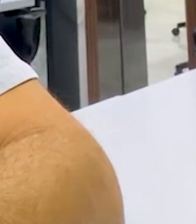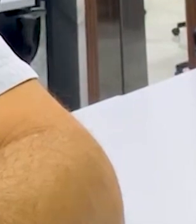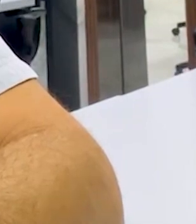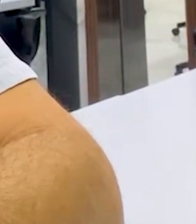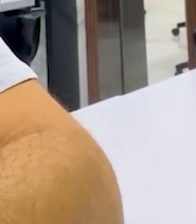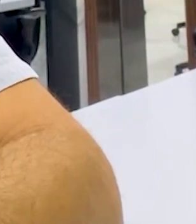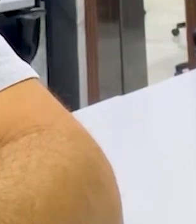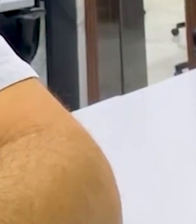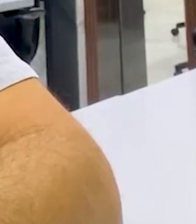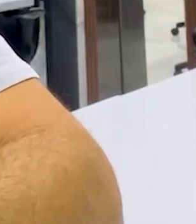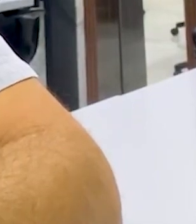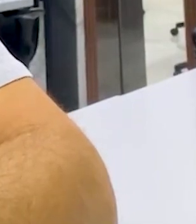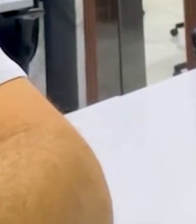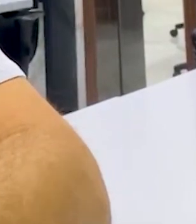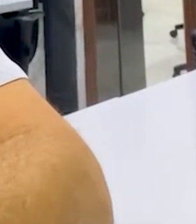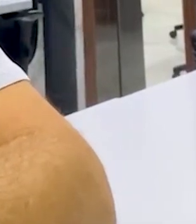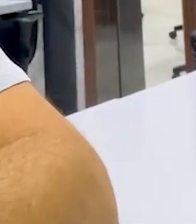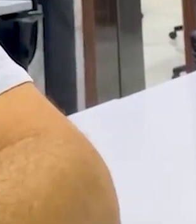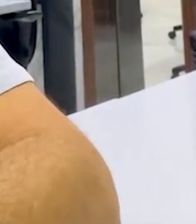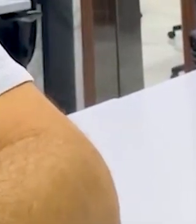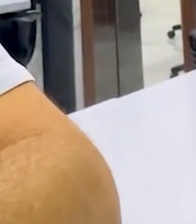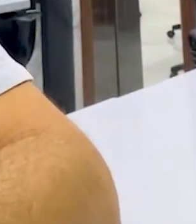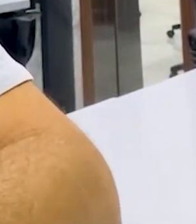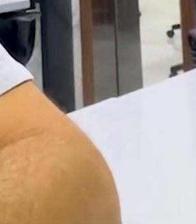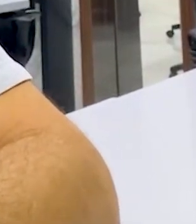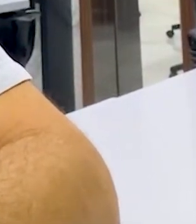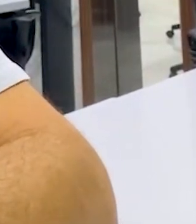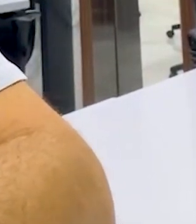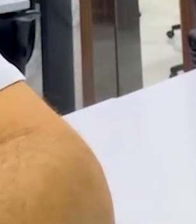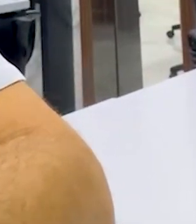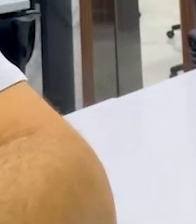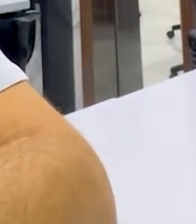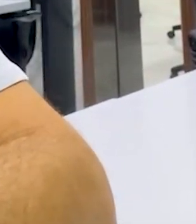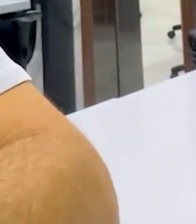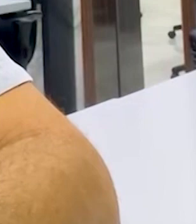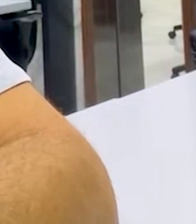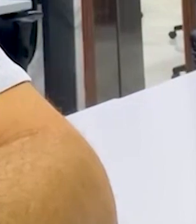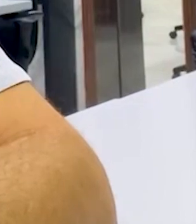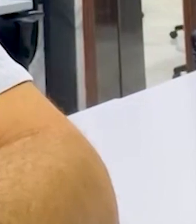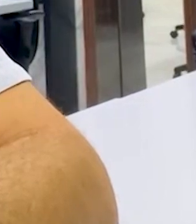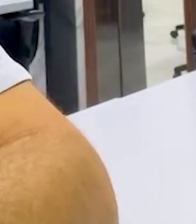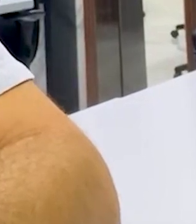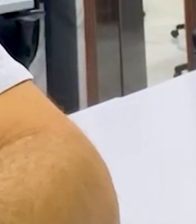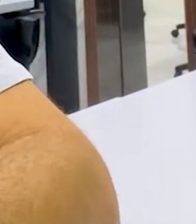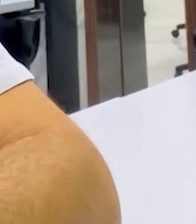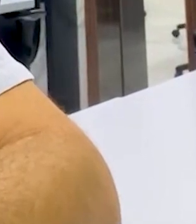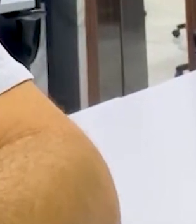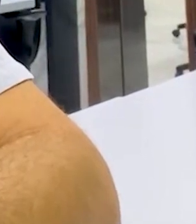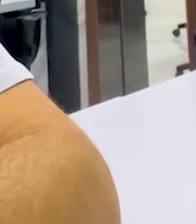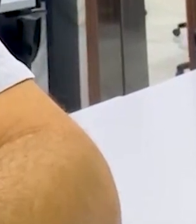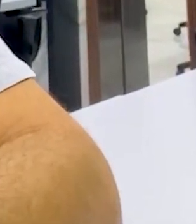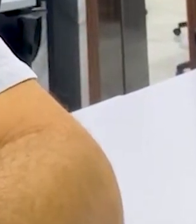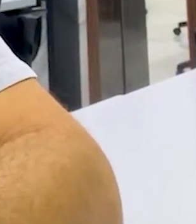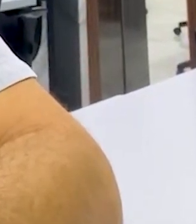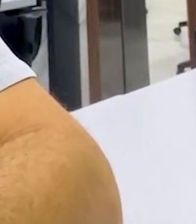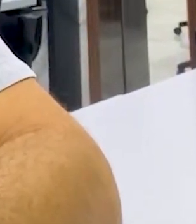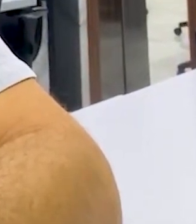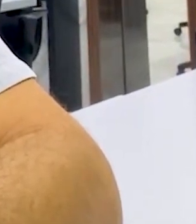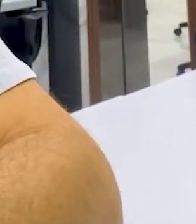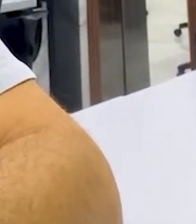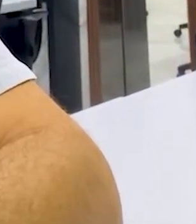unidade educacional municipal de educação infantil em funcionamento, ou ainda através do endereço eletrônico